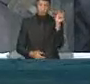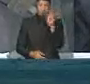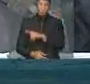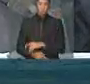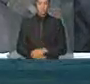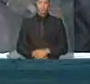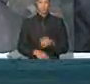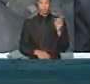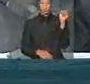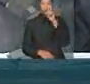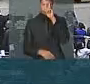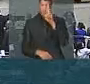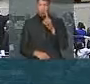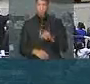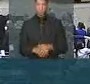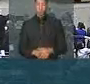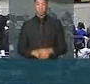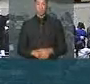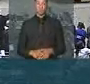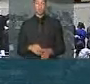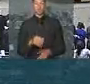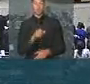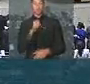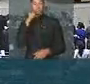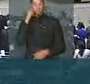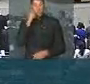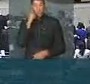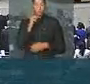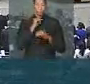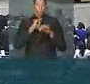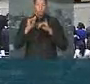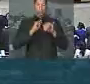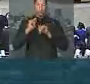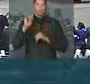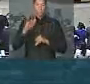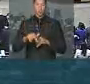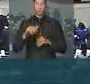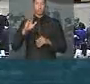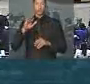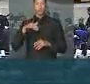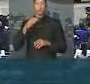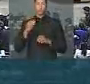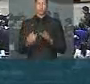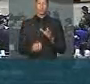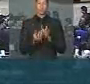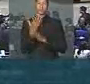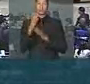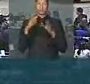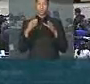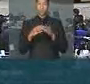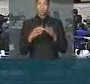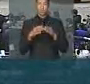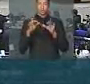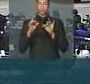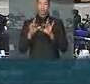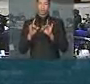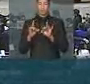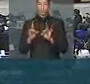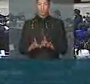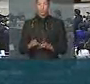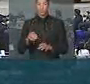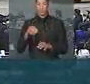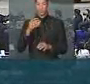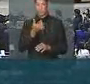com palavra senador Renan Calheiro presidente do Congresso uma informação de vossa excelência quando serão instaladas as comissões especiais